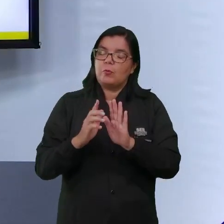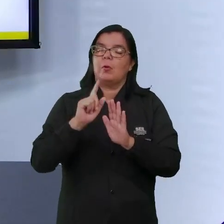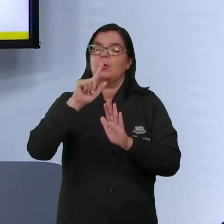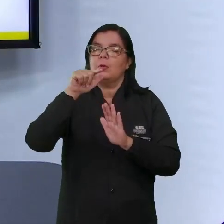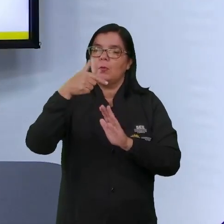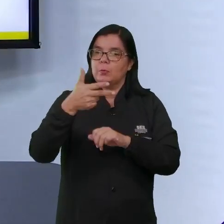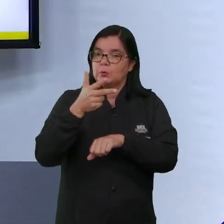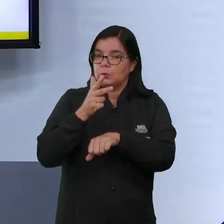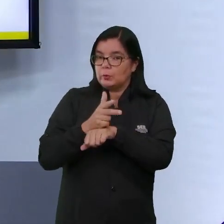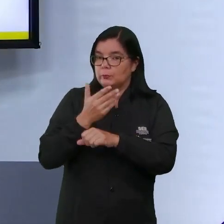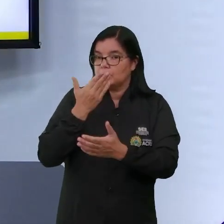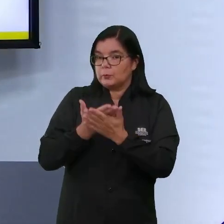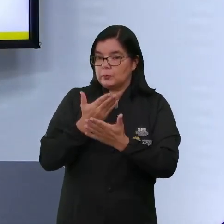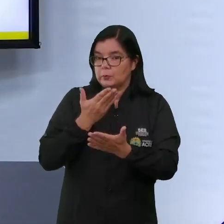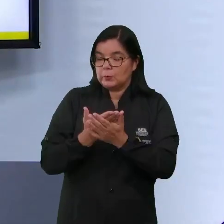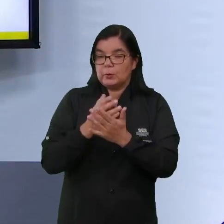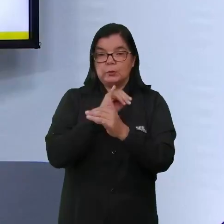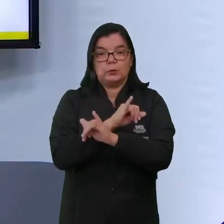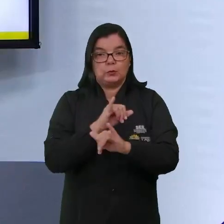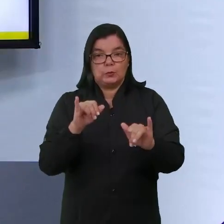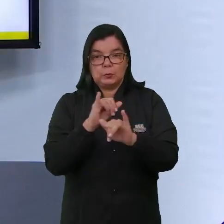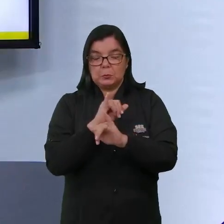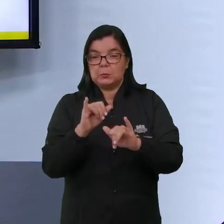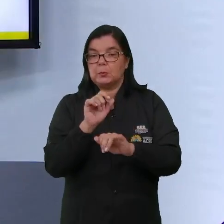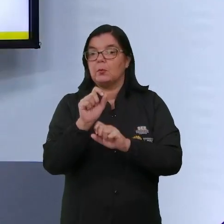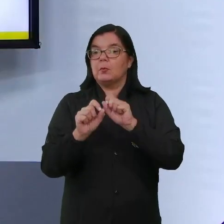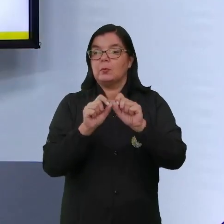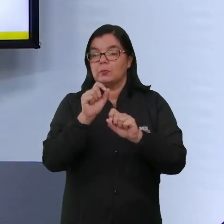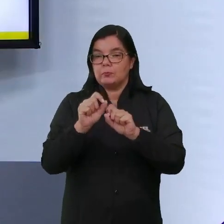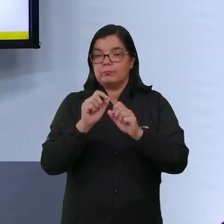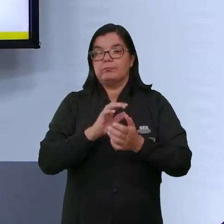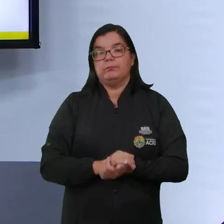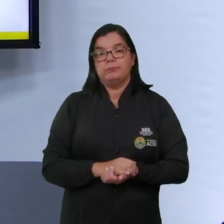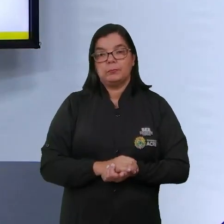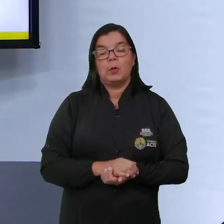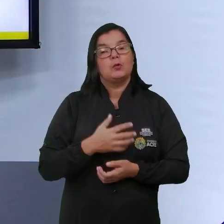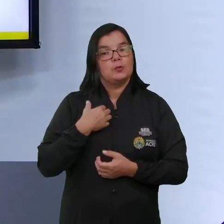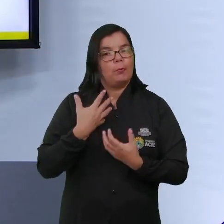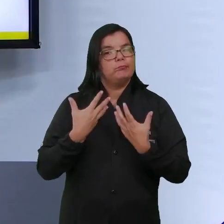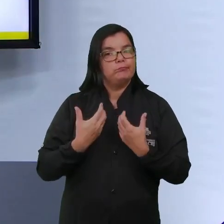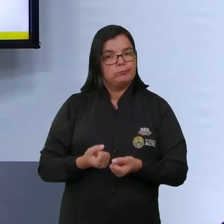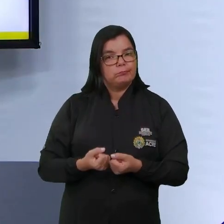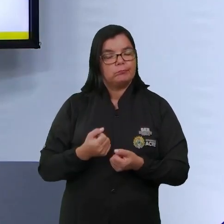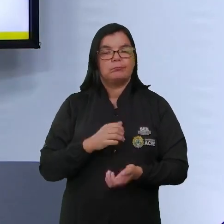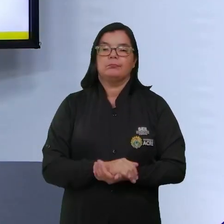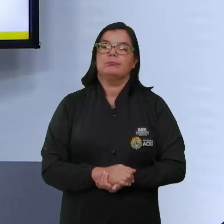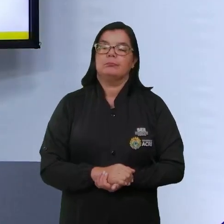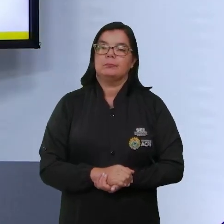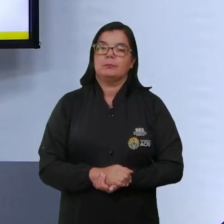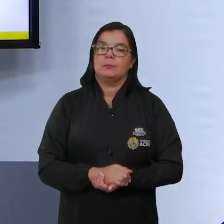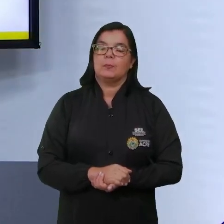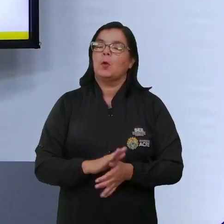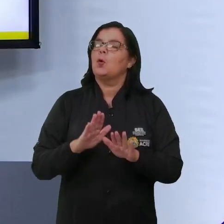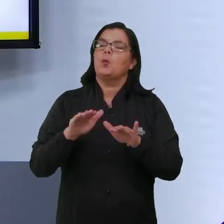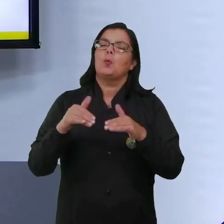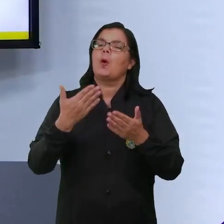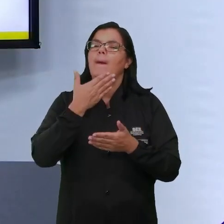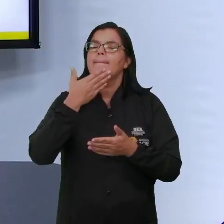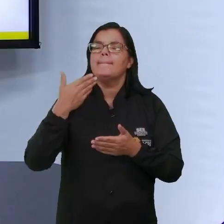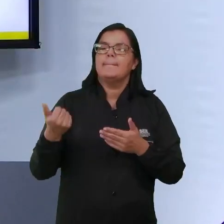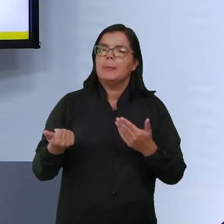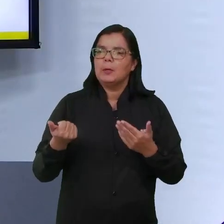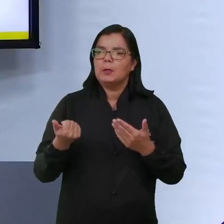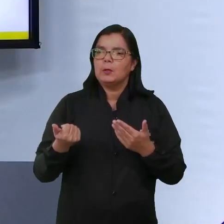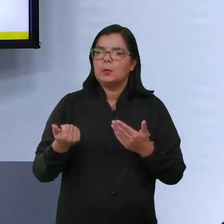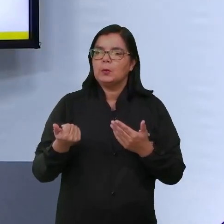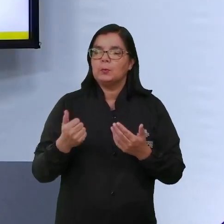desta videoaula, essas informações que, no caso, estão sendo absorvidas, né? Então, qual é o melhor? Qual é o